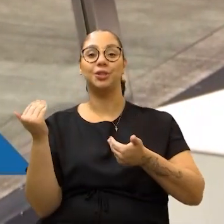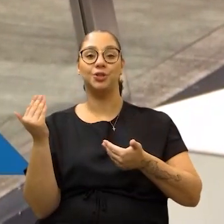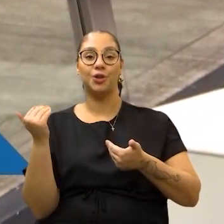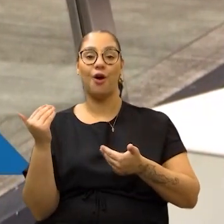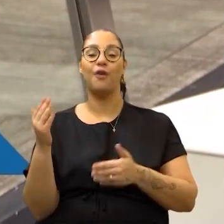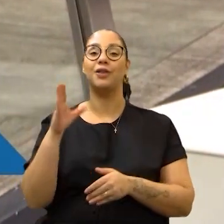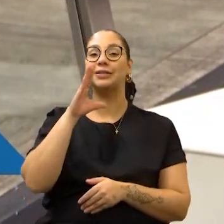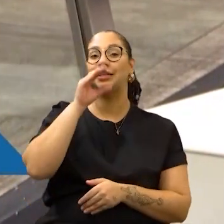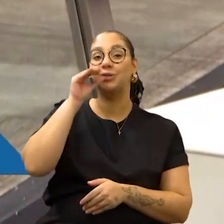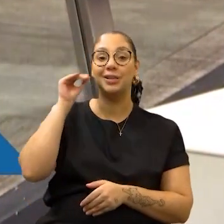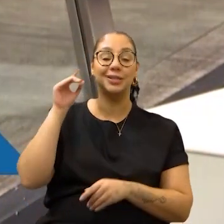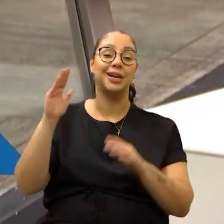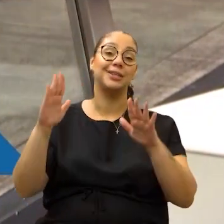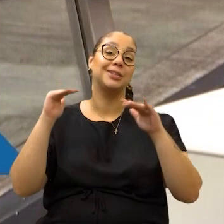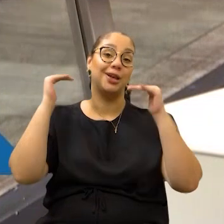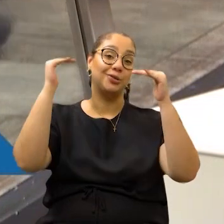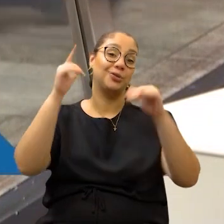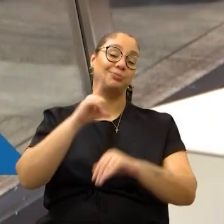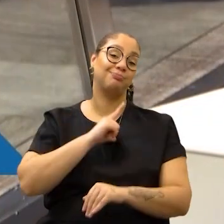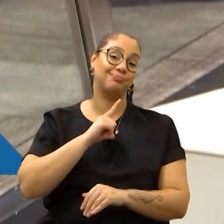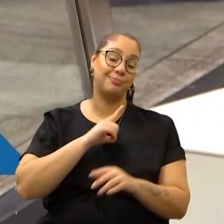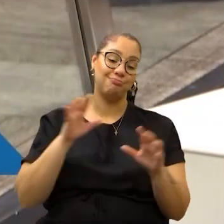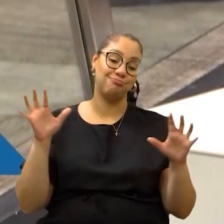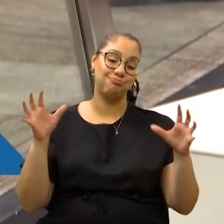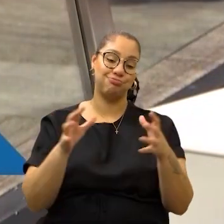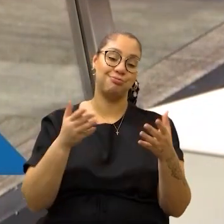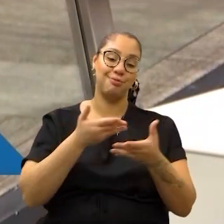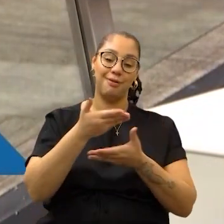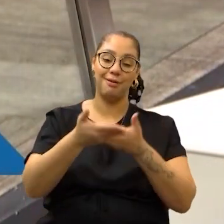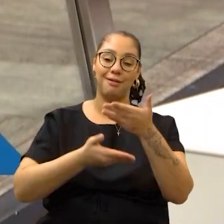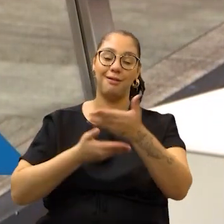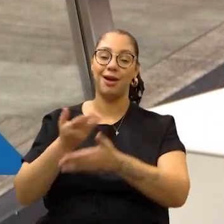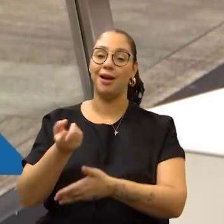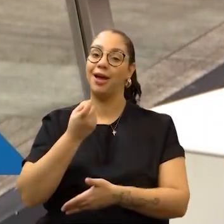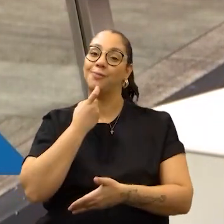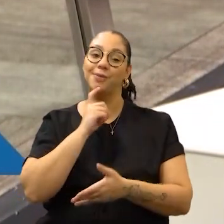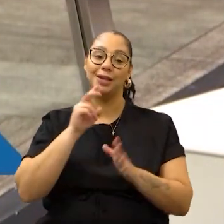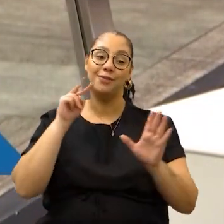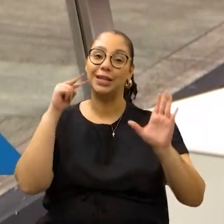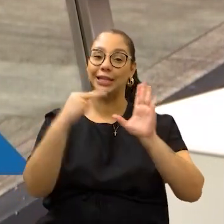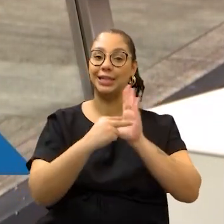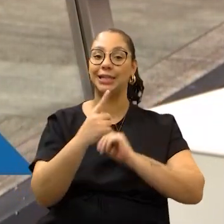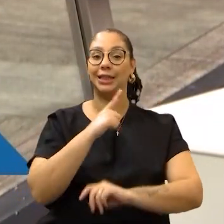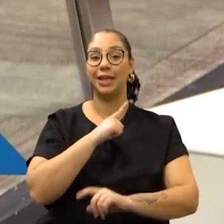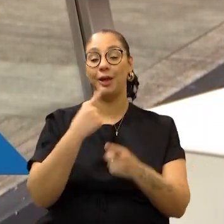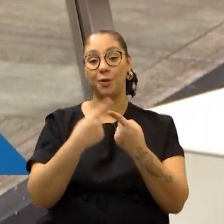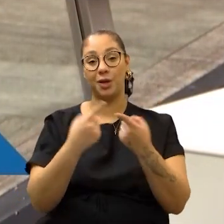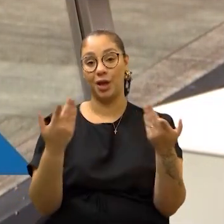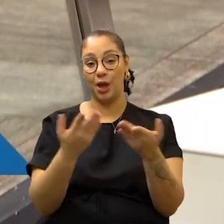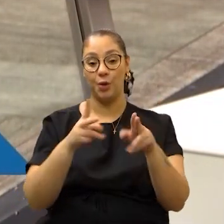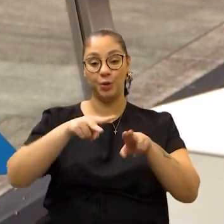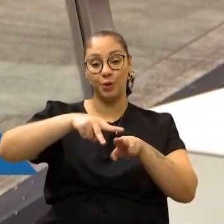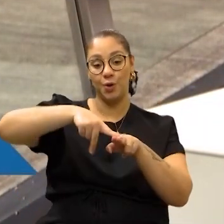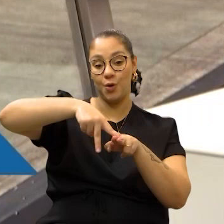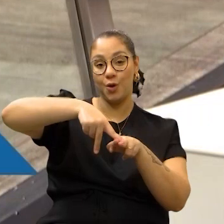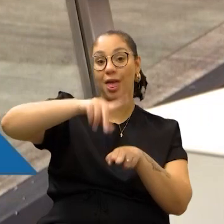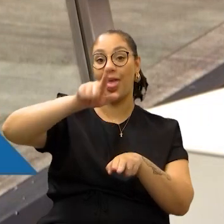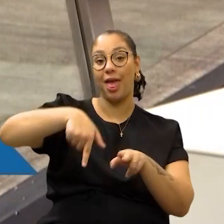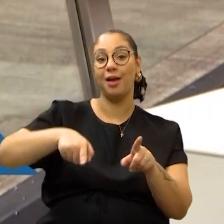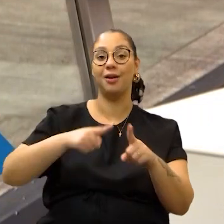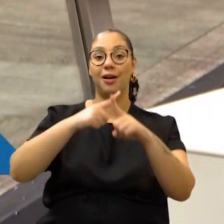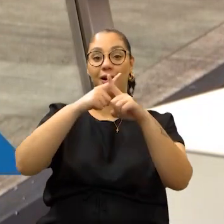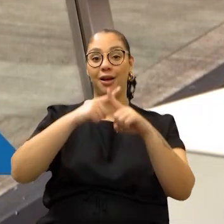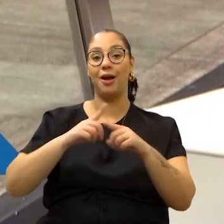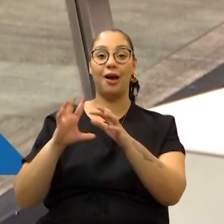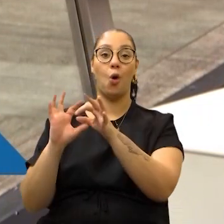crianças, jovens, adolescentes e adultos. Então Campinas vai ter essa visibilidade, até porque hoje o skate é um